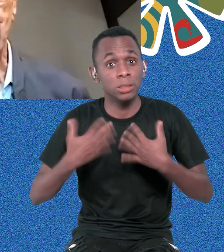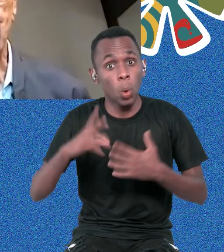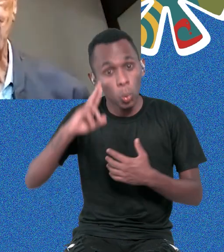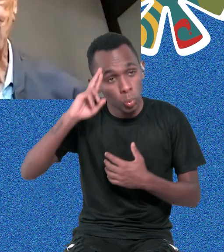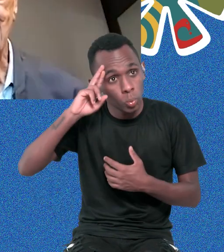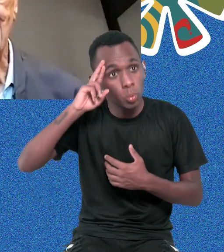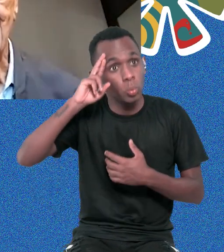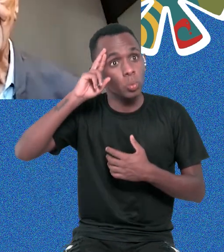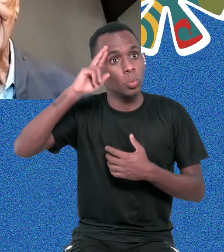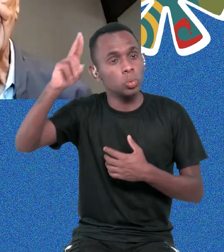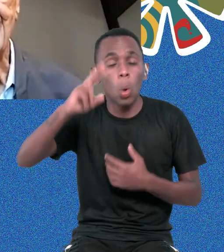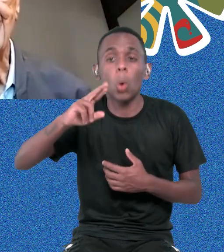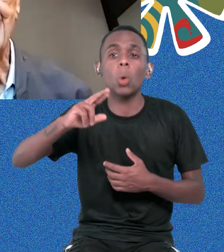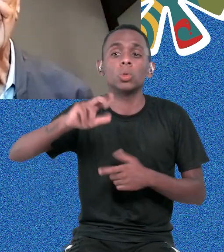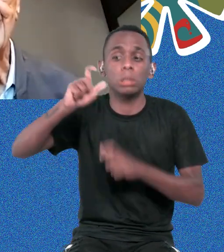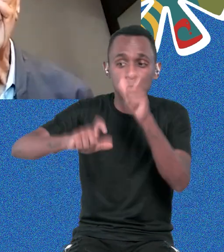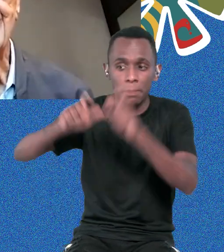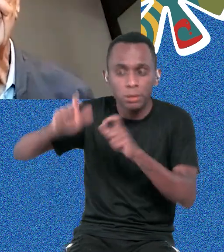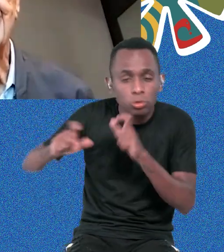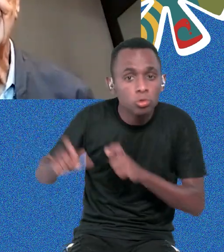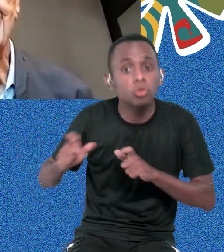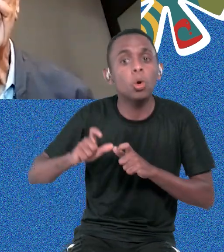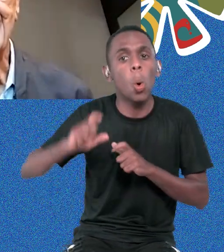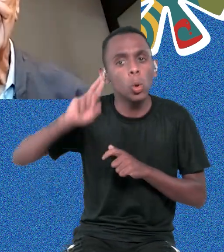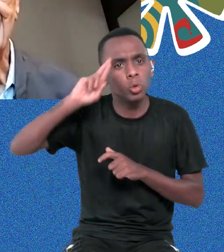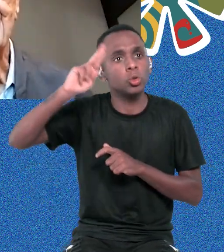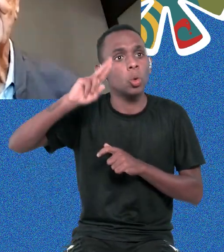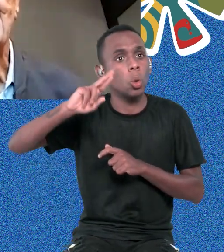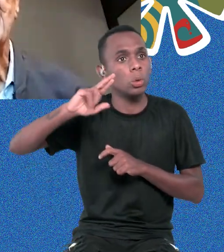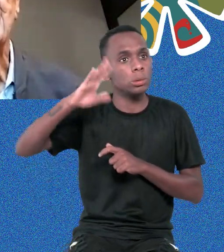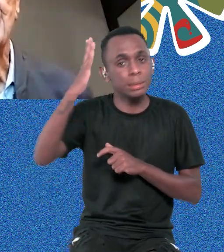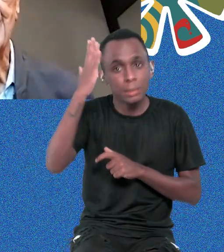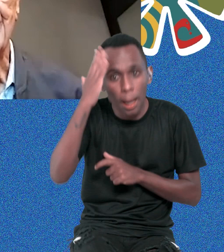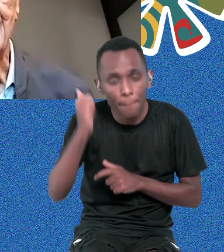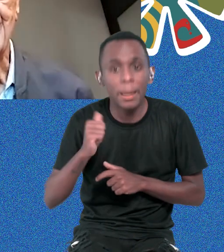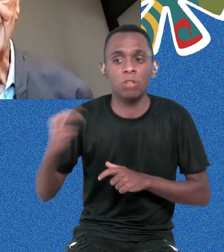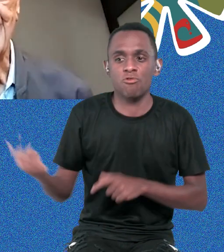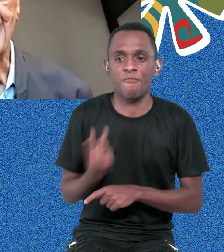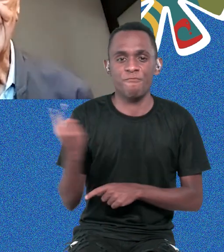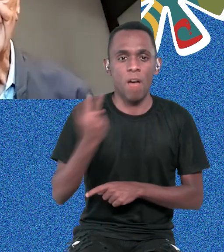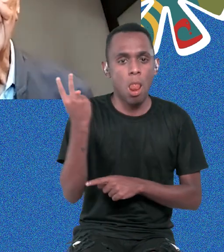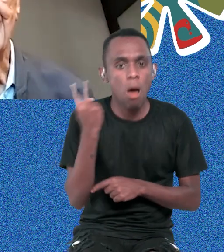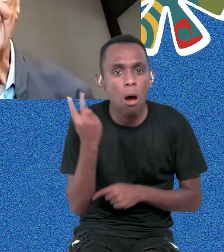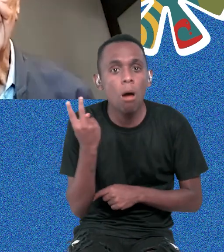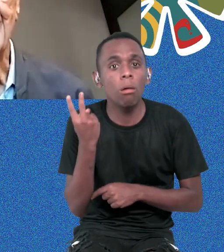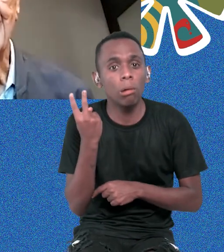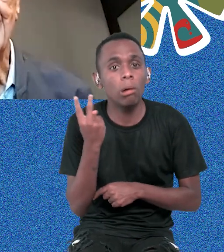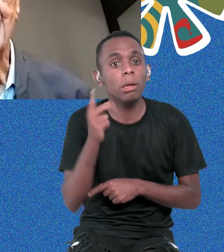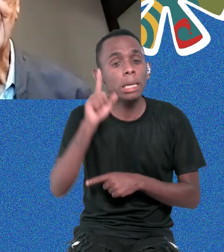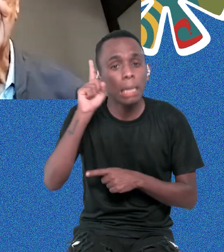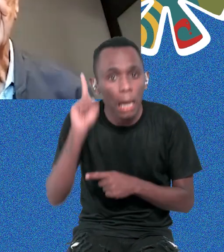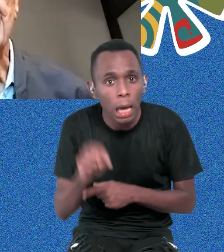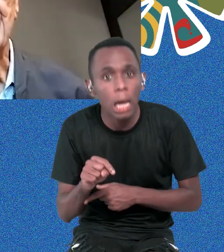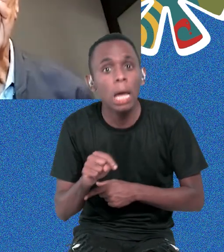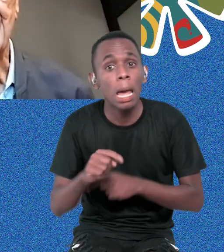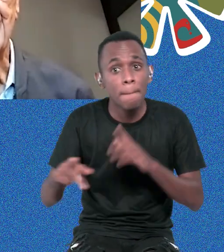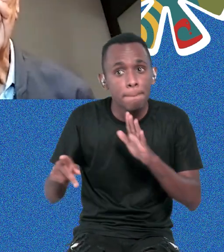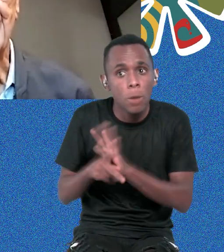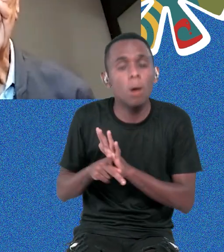da propriedade, os donos do conhecimento, os donos dos saberes e dos valores que